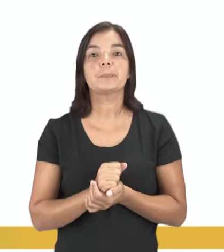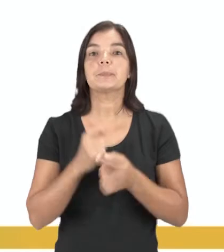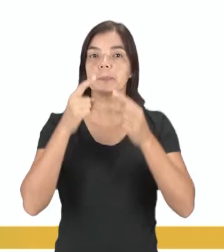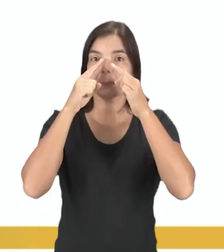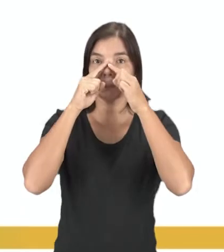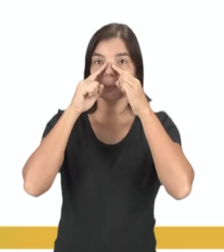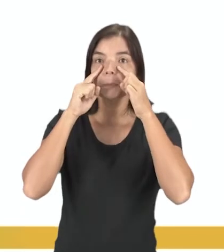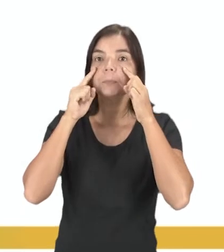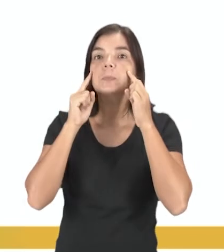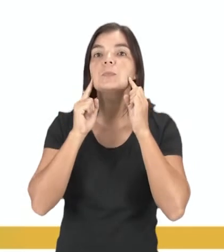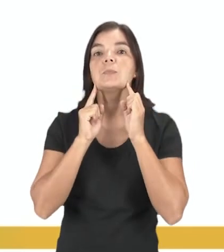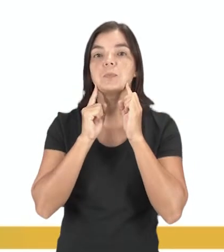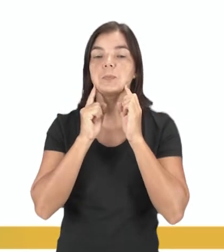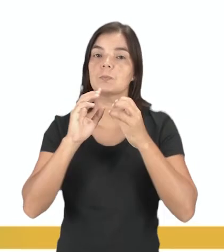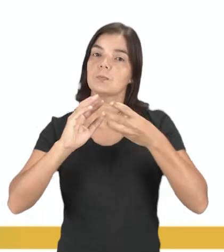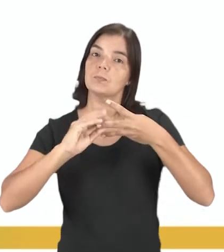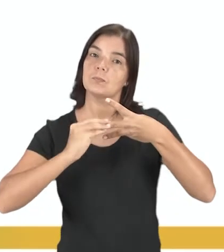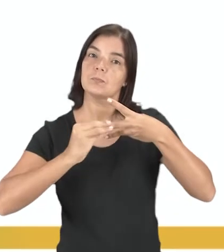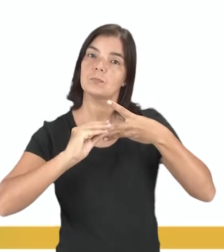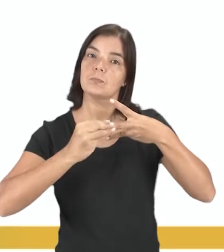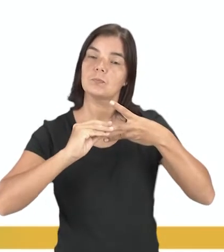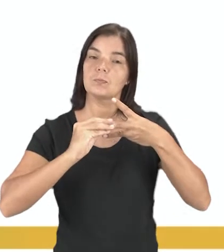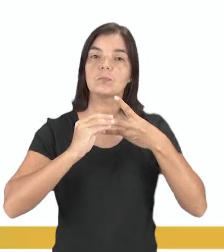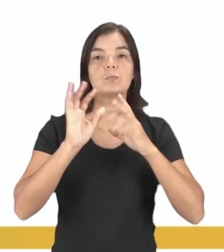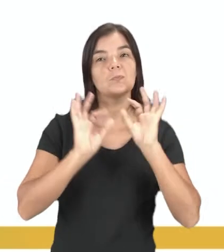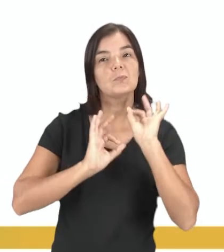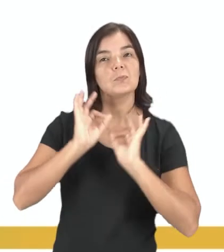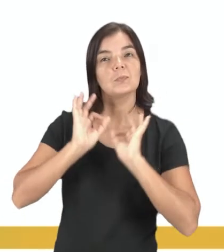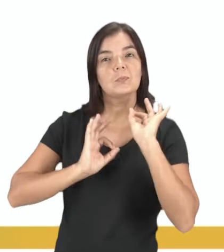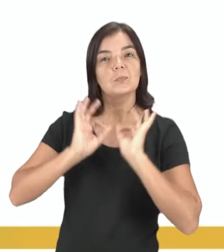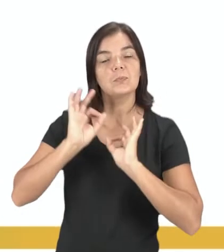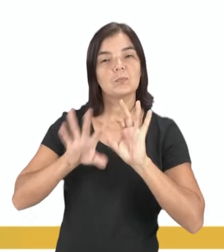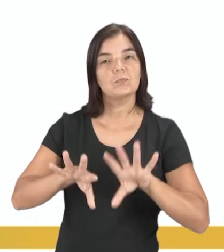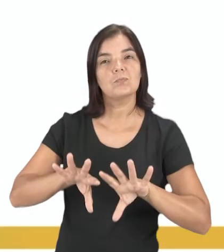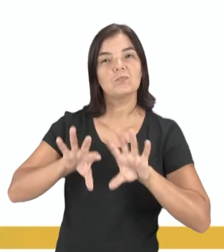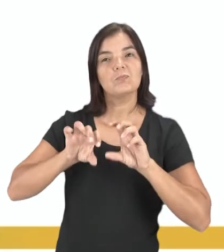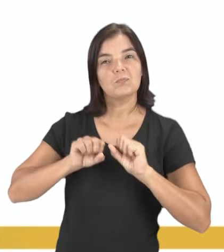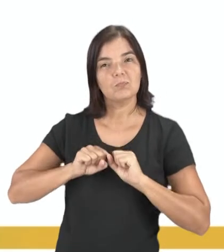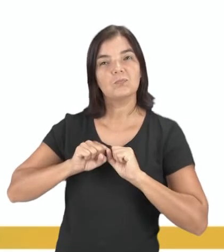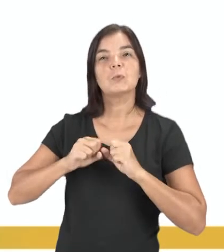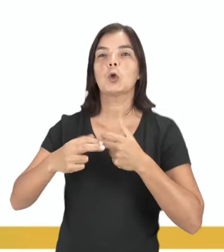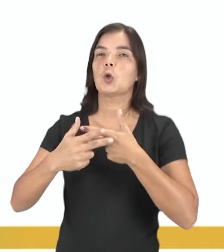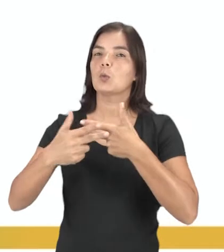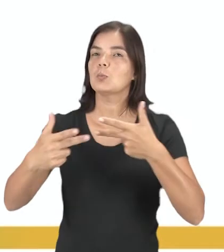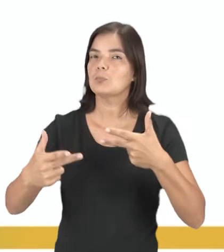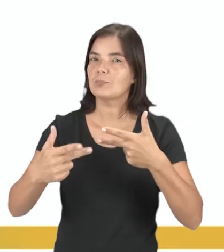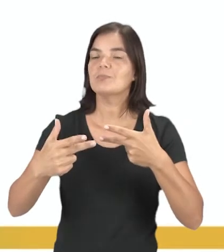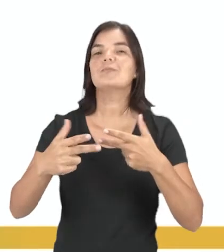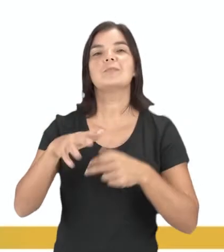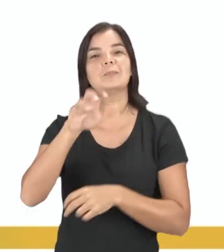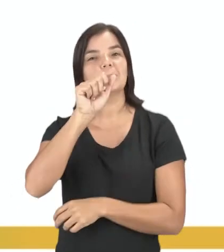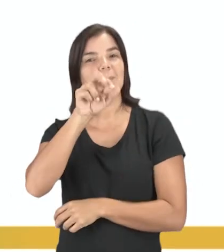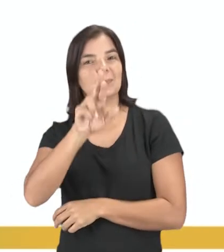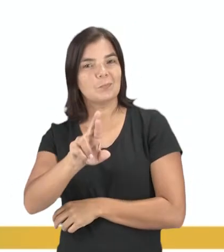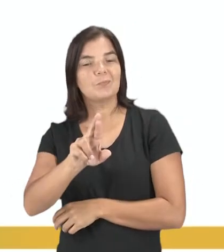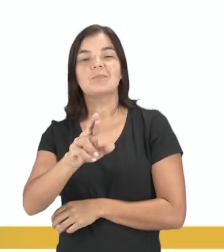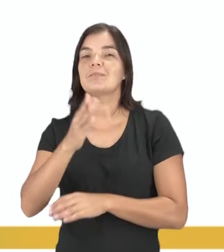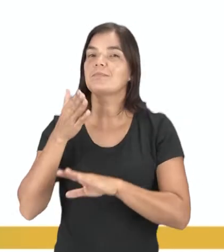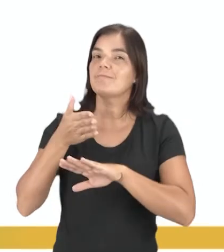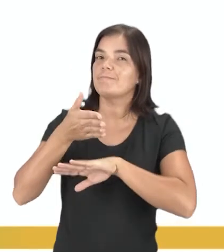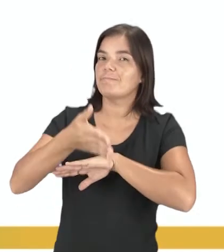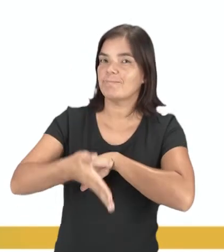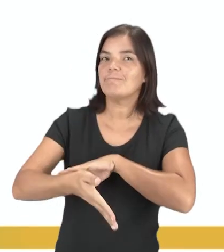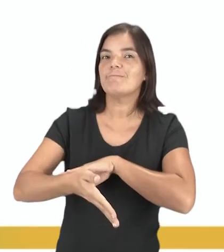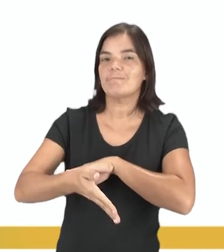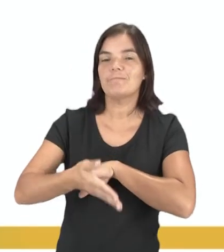na cavidade nasal, as células irão trabalhar, absorvendo todo esse ar e levando